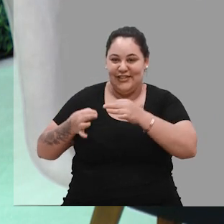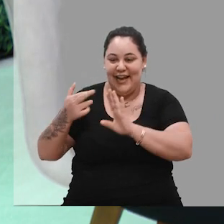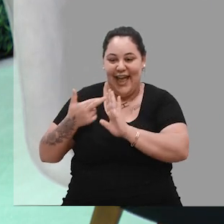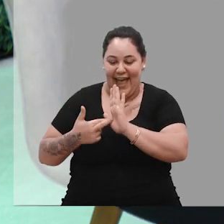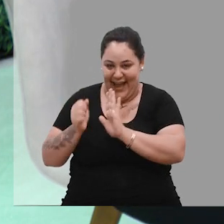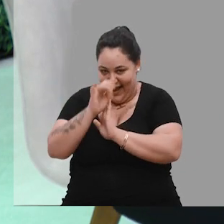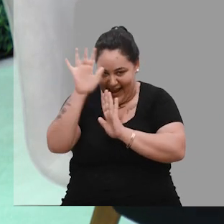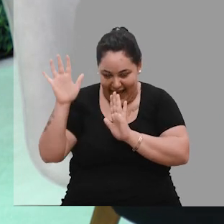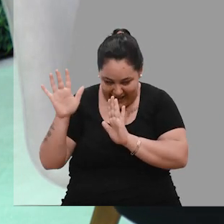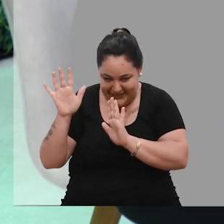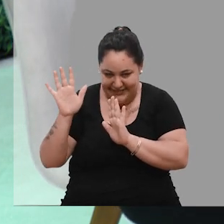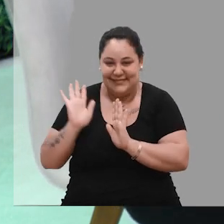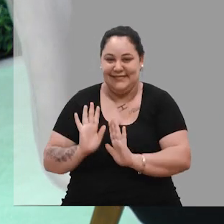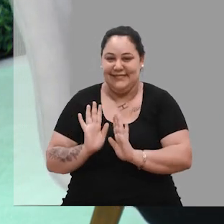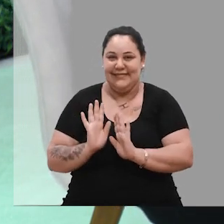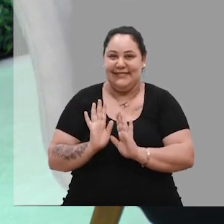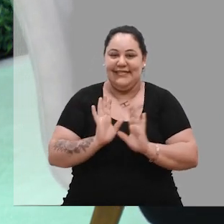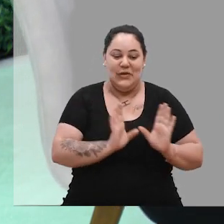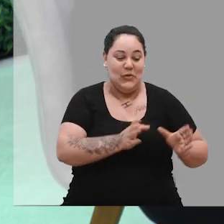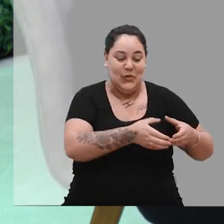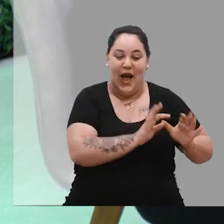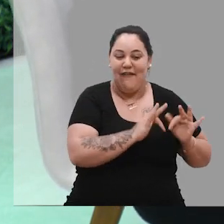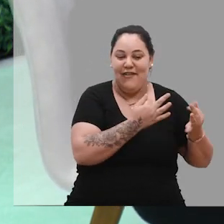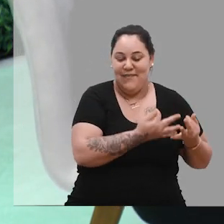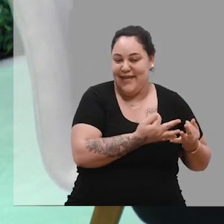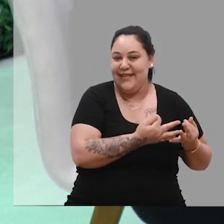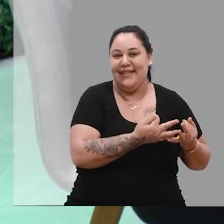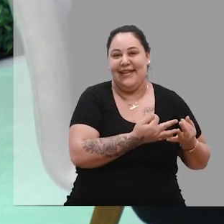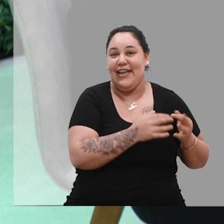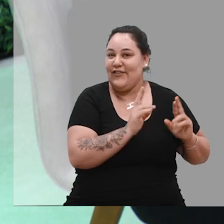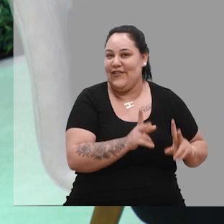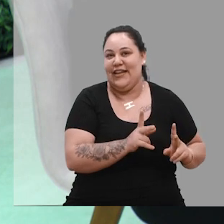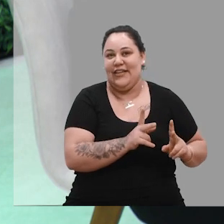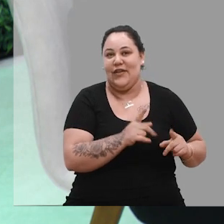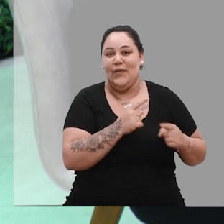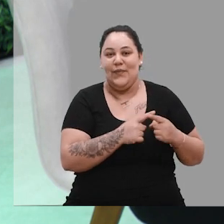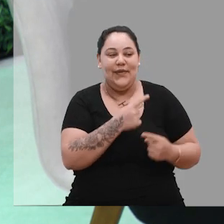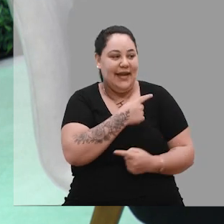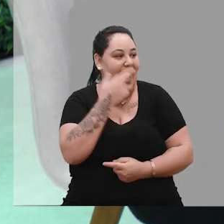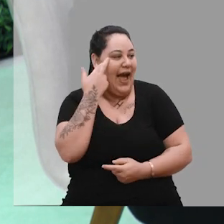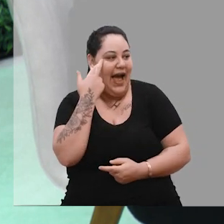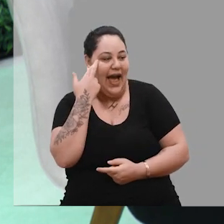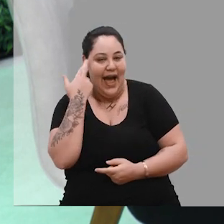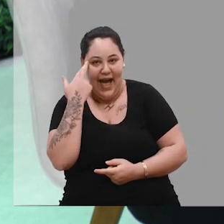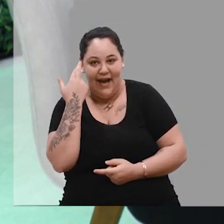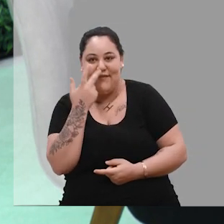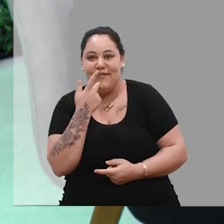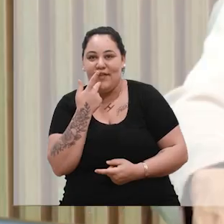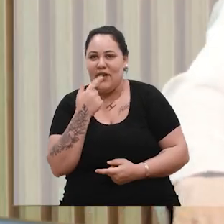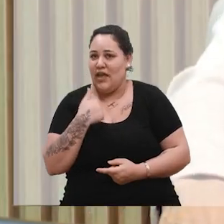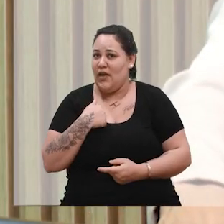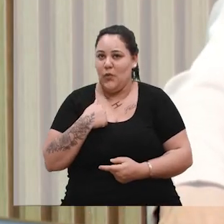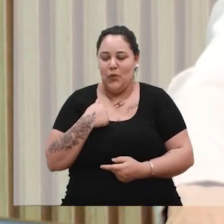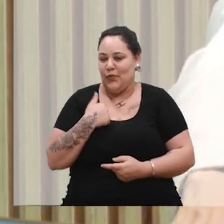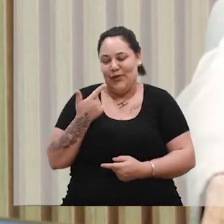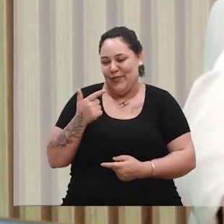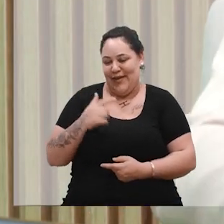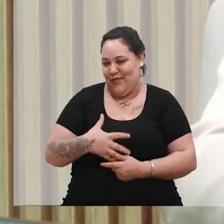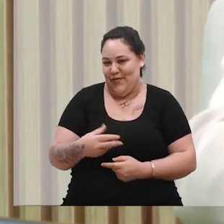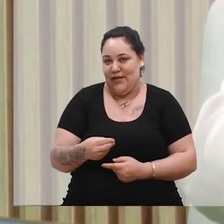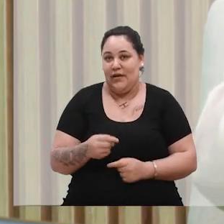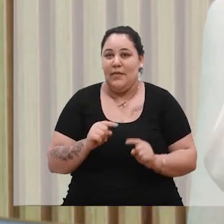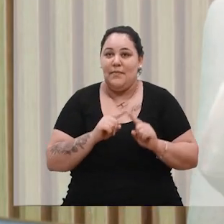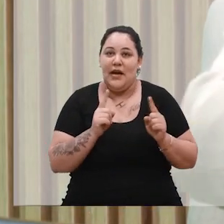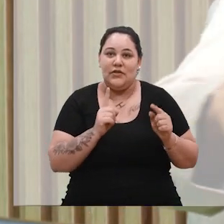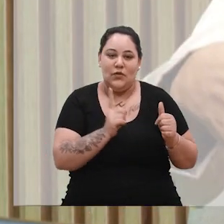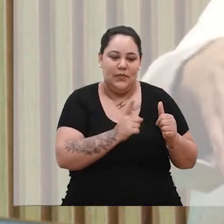Aqui não nesse, existe, nesse né? caso, não, né? Não tem porque regra. quando a Rafaela falava do primeiro filho, né? Eu também não sou mãe, mas do primeiro filho, a